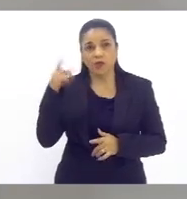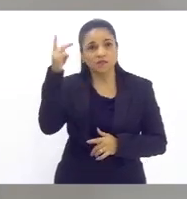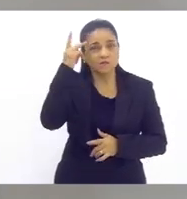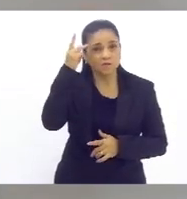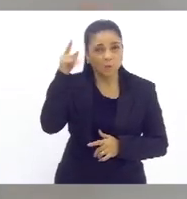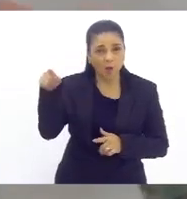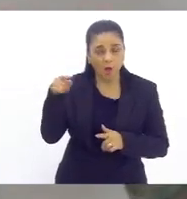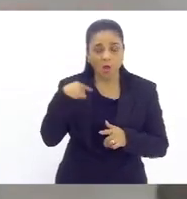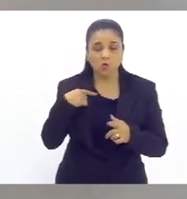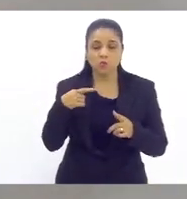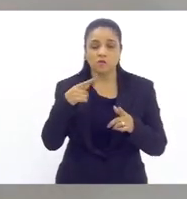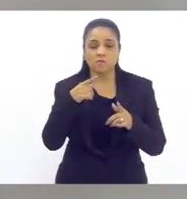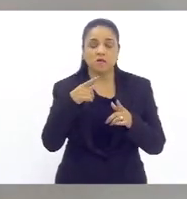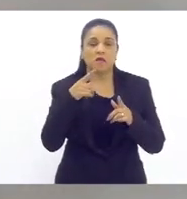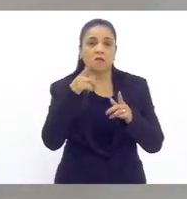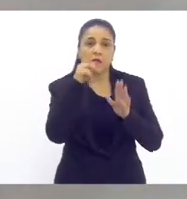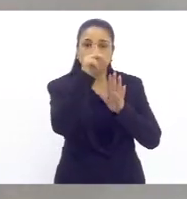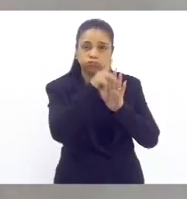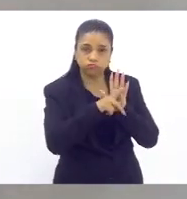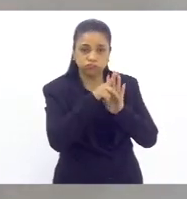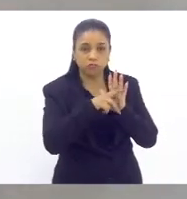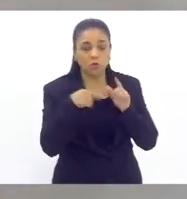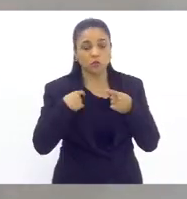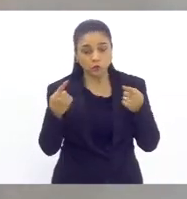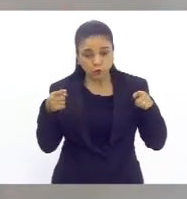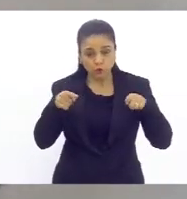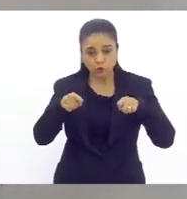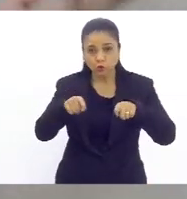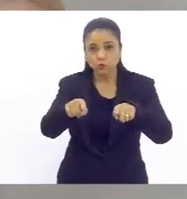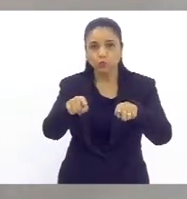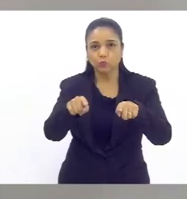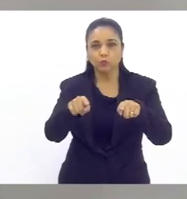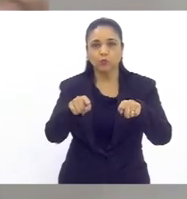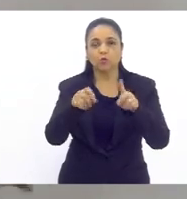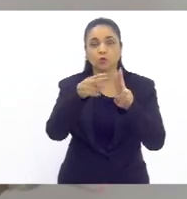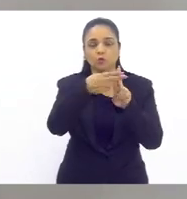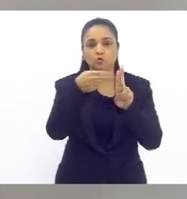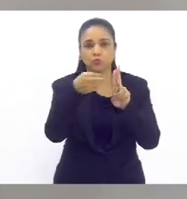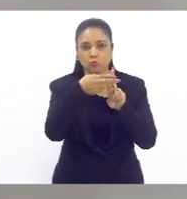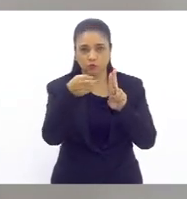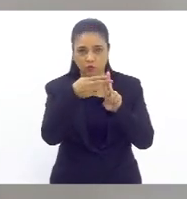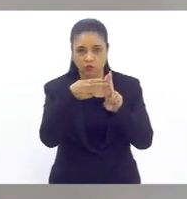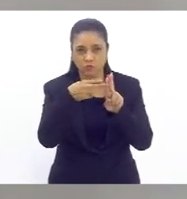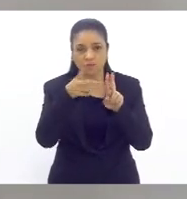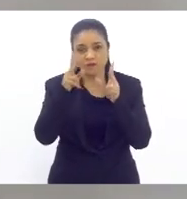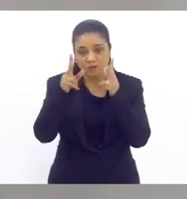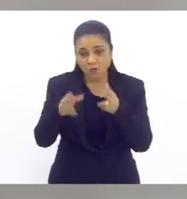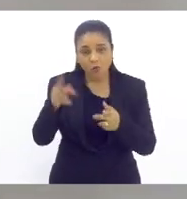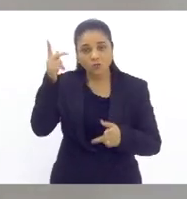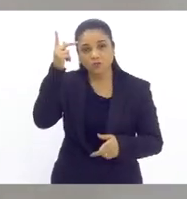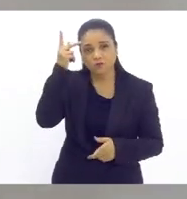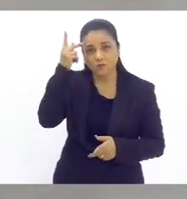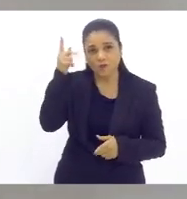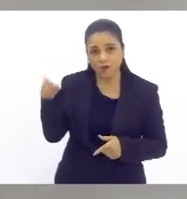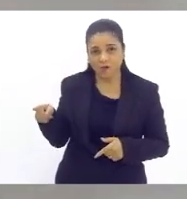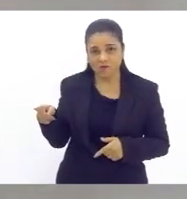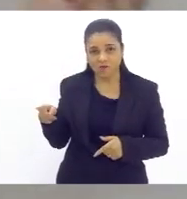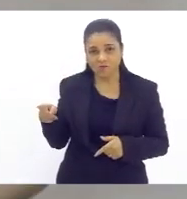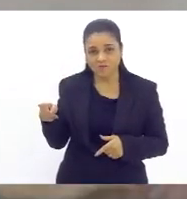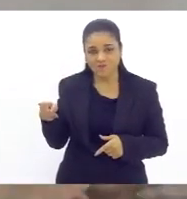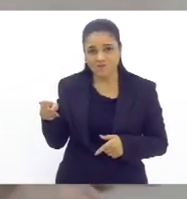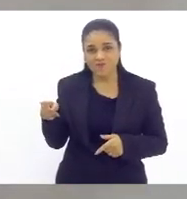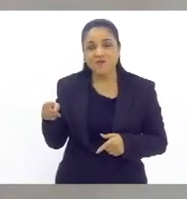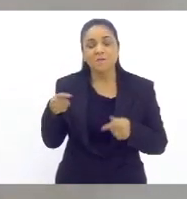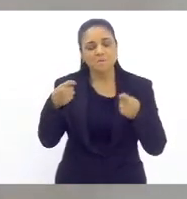correndo junto no SUS mas no formato de São Paulo um formato que a gente precisa também